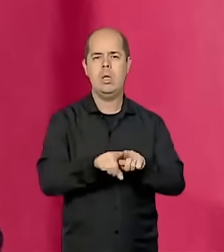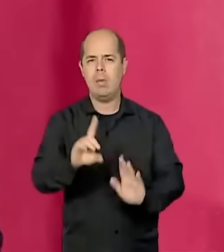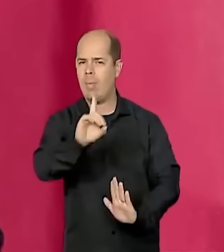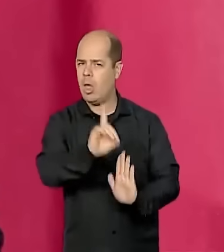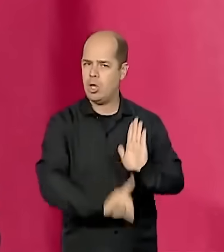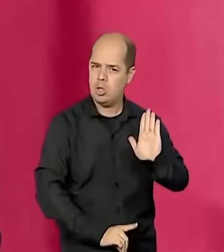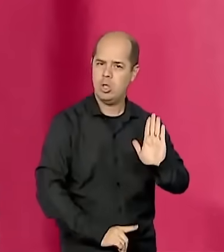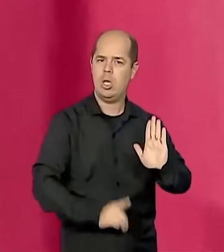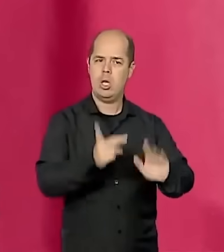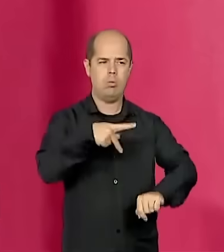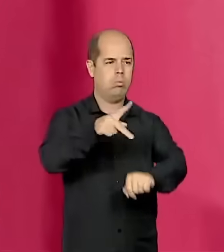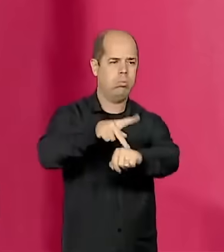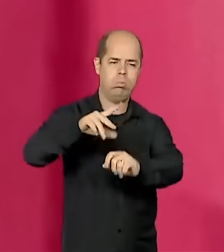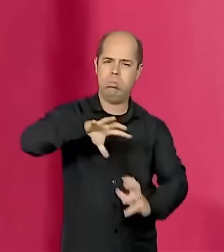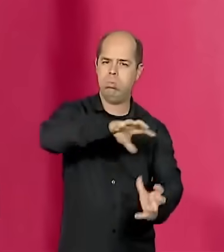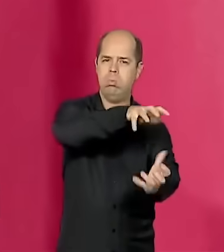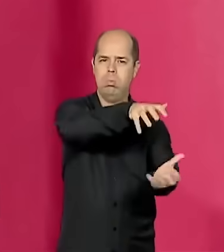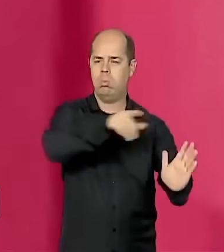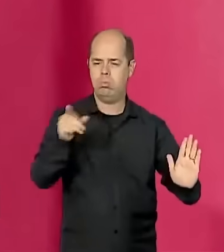Brasil